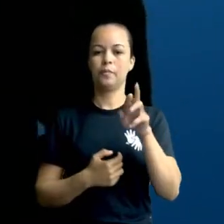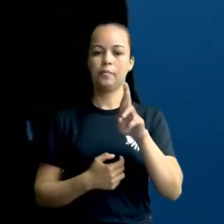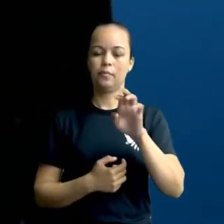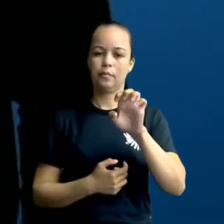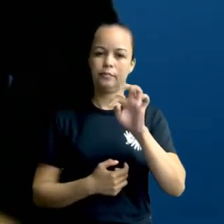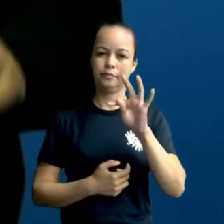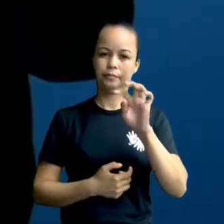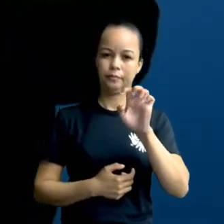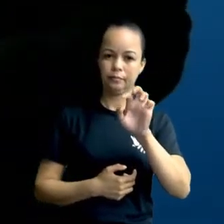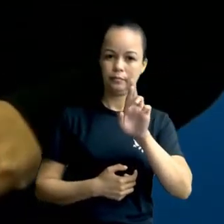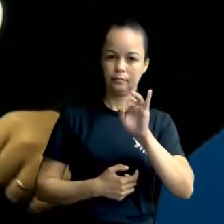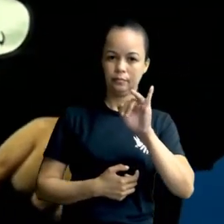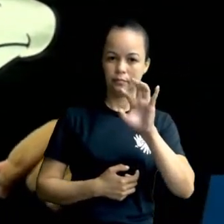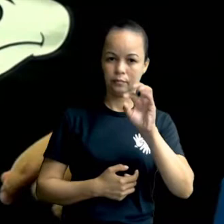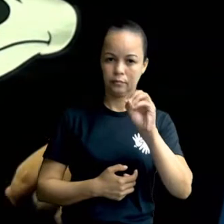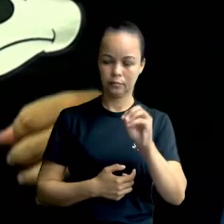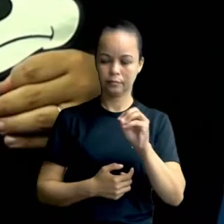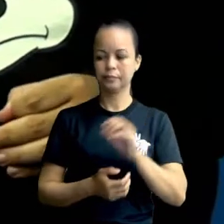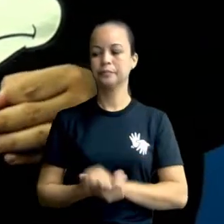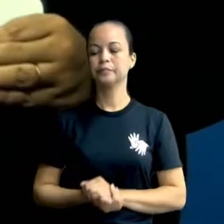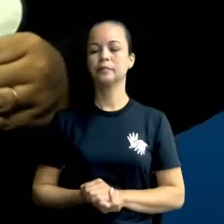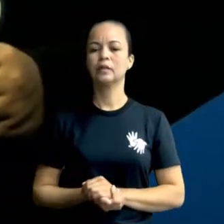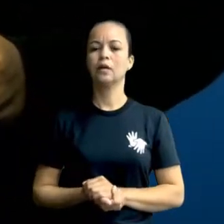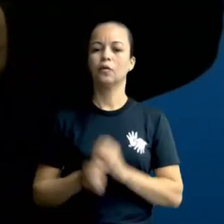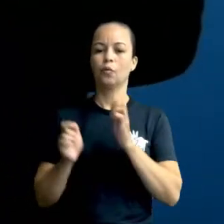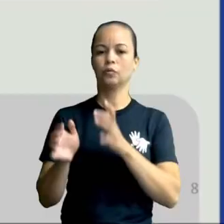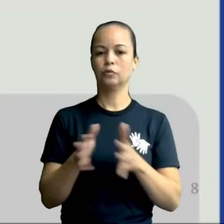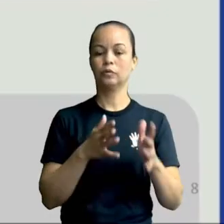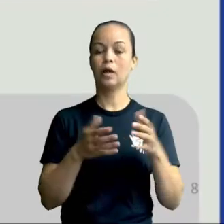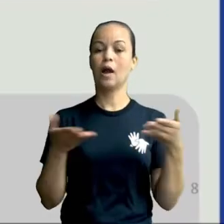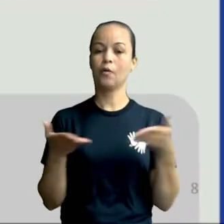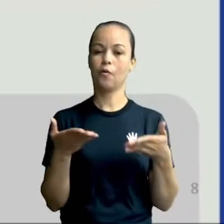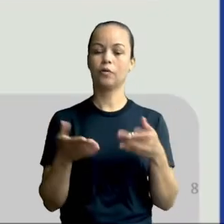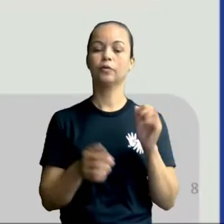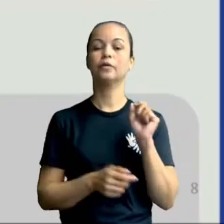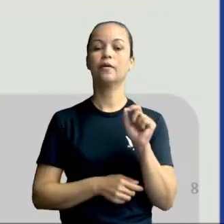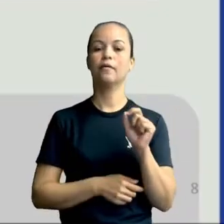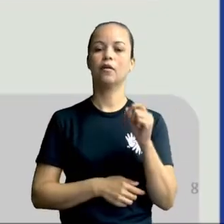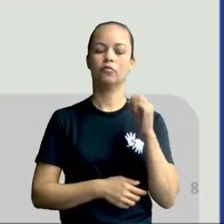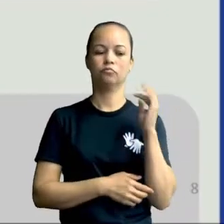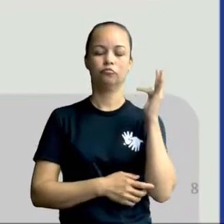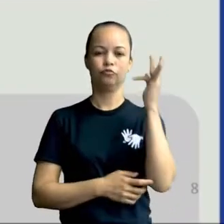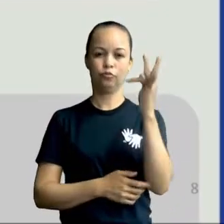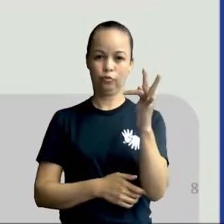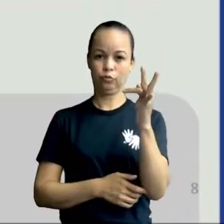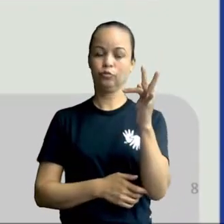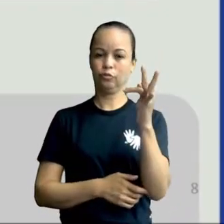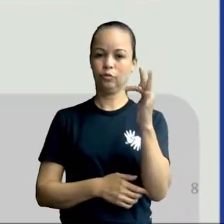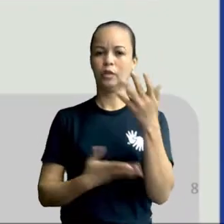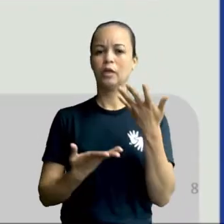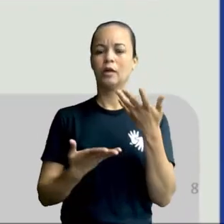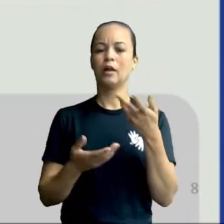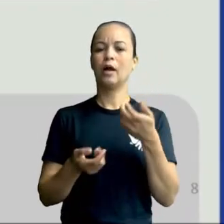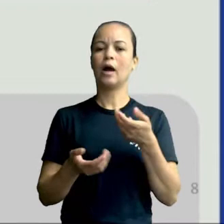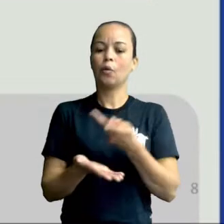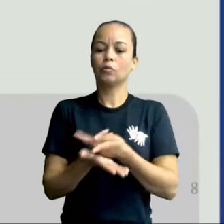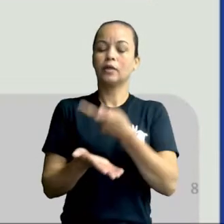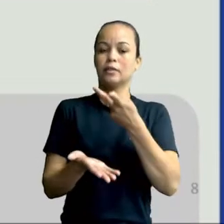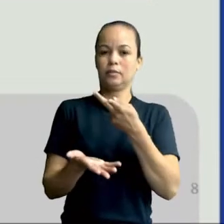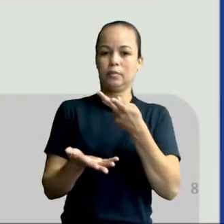pretérito, tá bom? Continuando, temos o futuro, que indica o acontecimento que